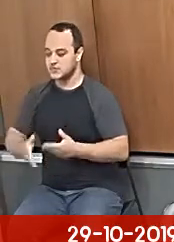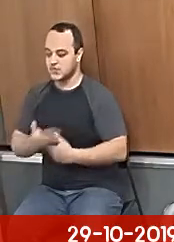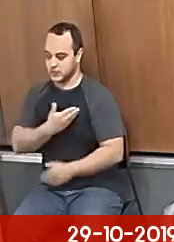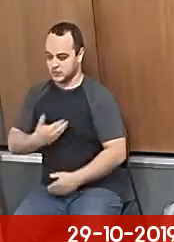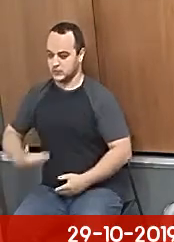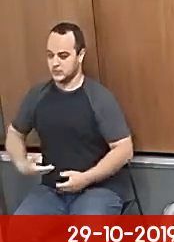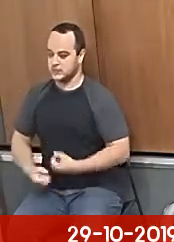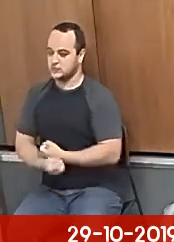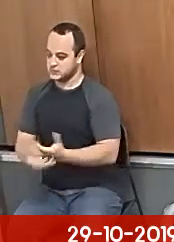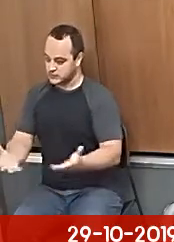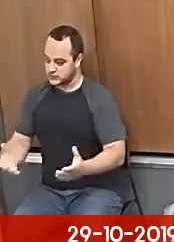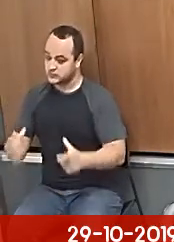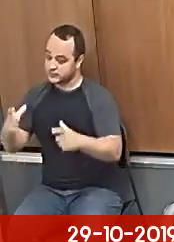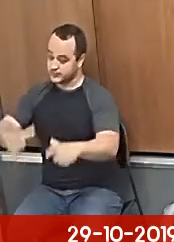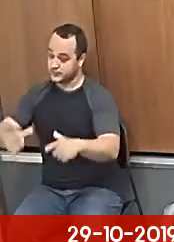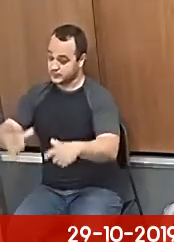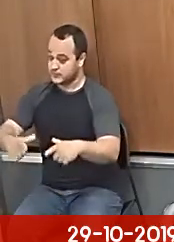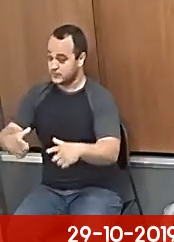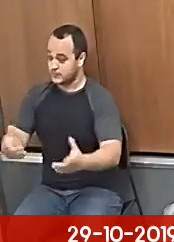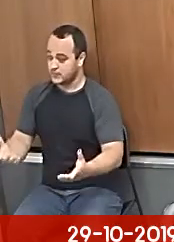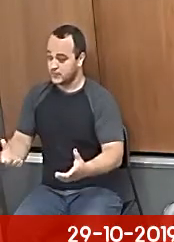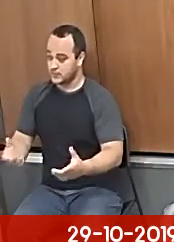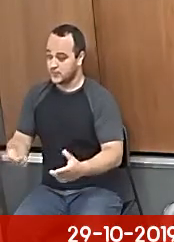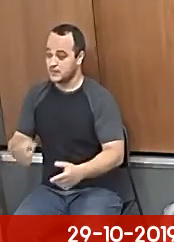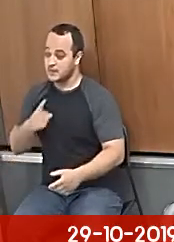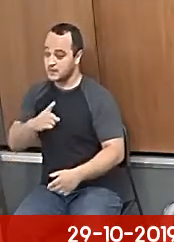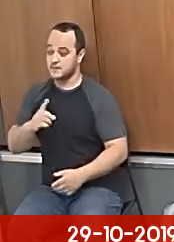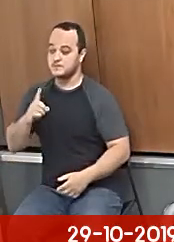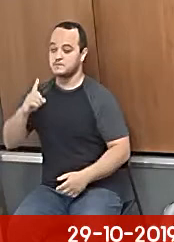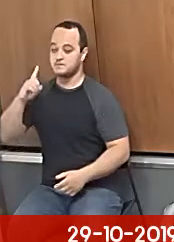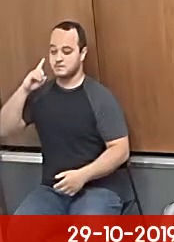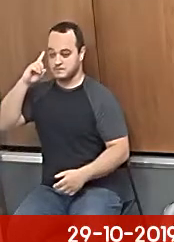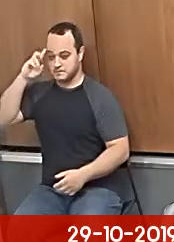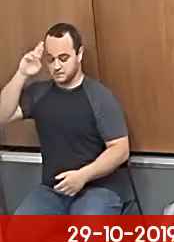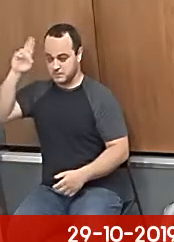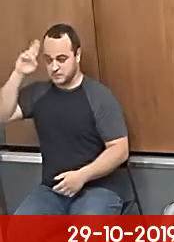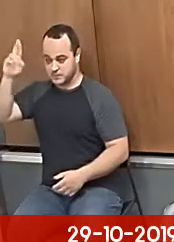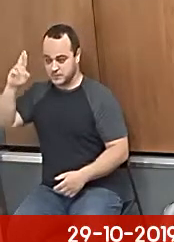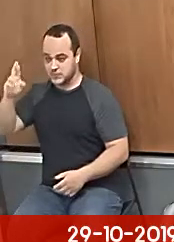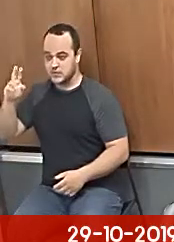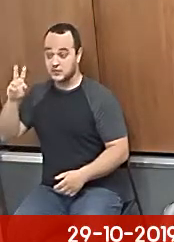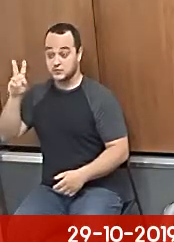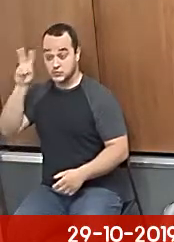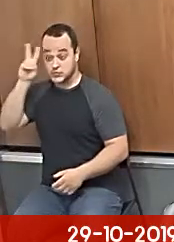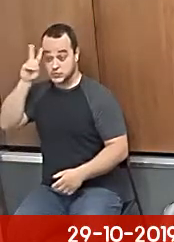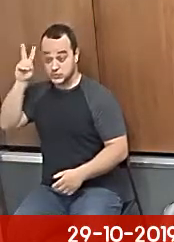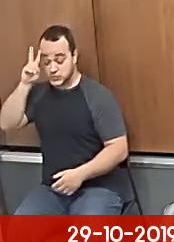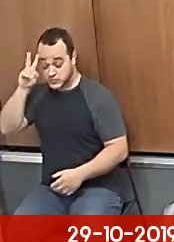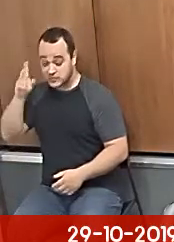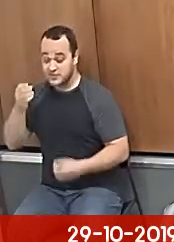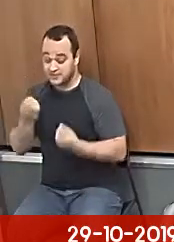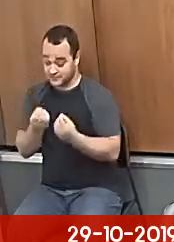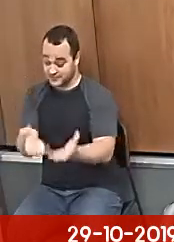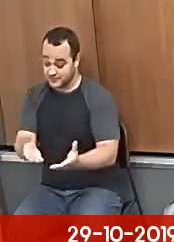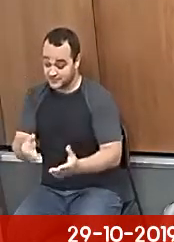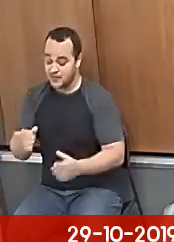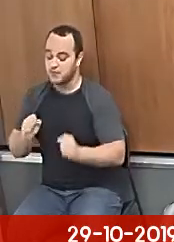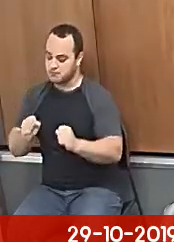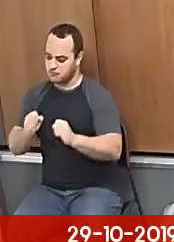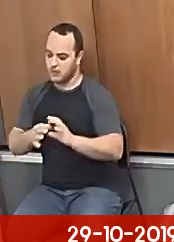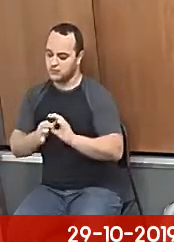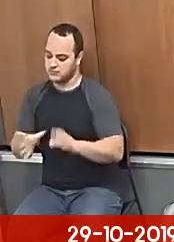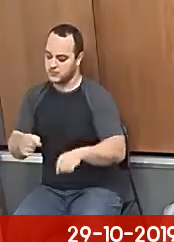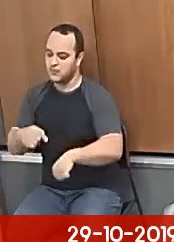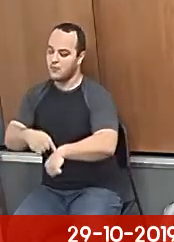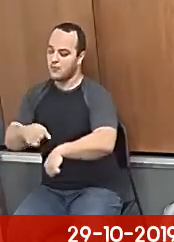o diretor do Cefet, o senhor Gilmer, forneceu o espaço para a gente jogar na segunda-feira, a partir das 8 horas da noite. Então,